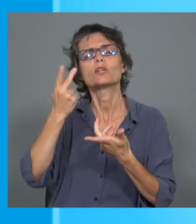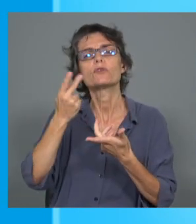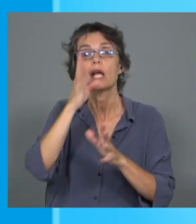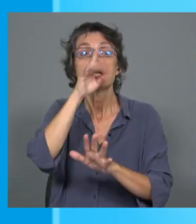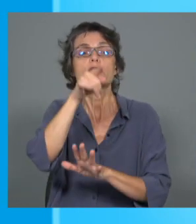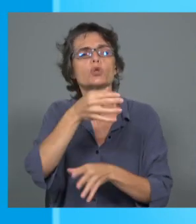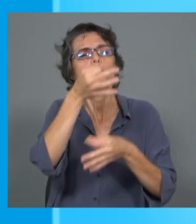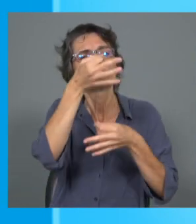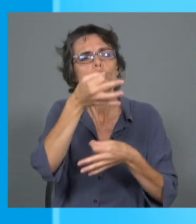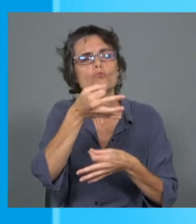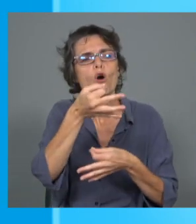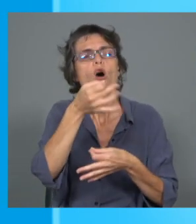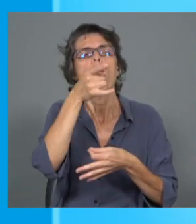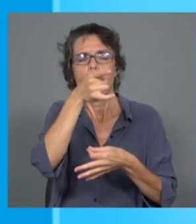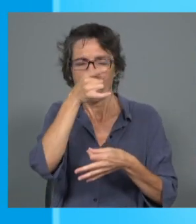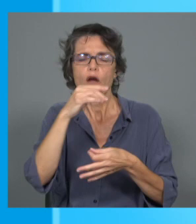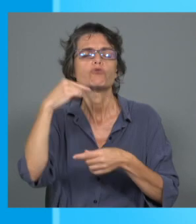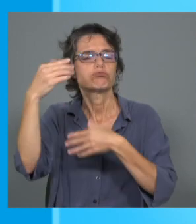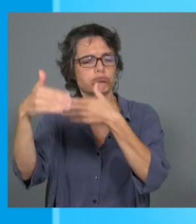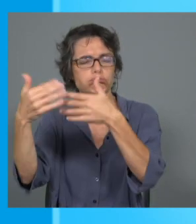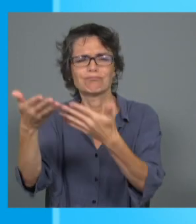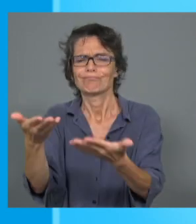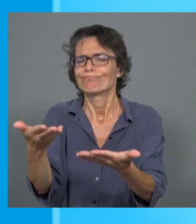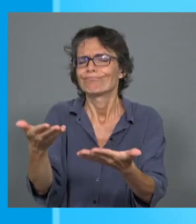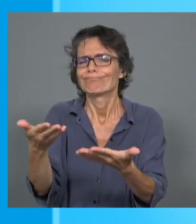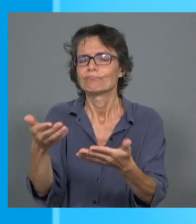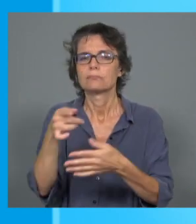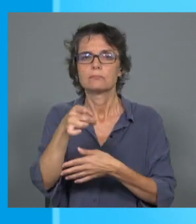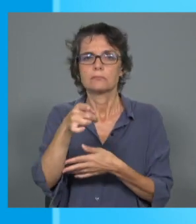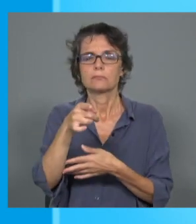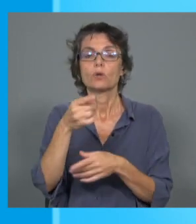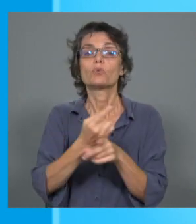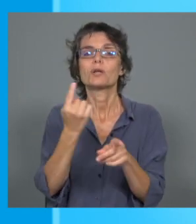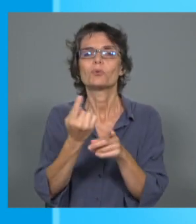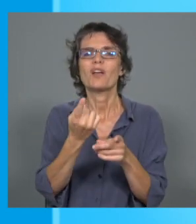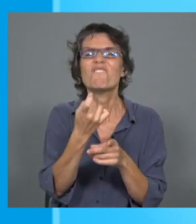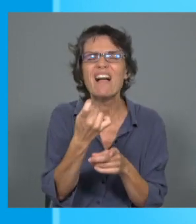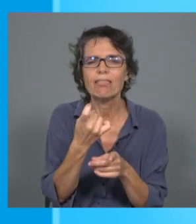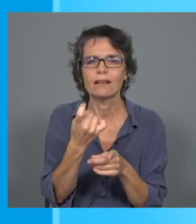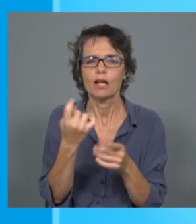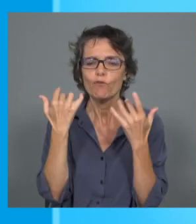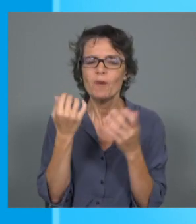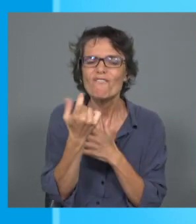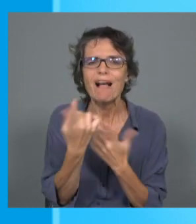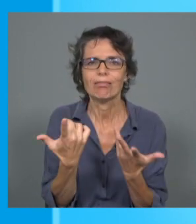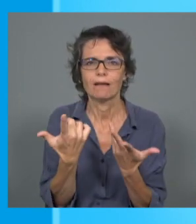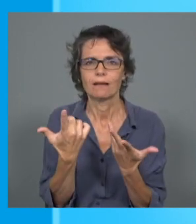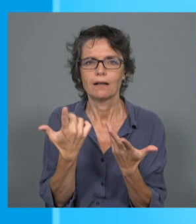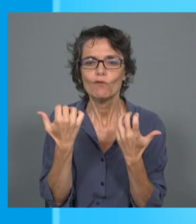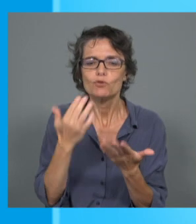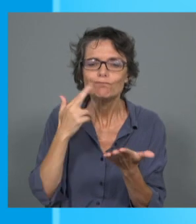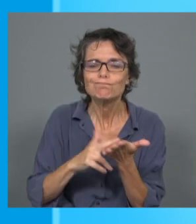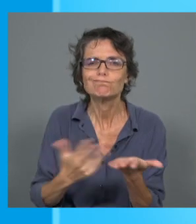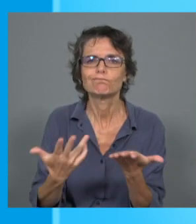isto. Quer dizer, e isso acontece, a meu ver, porque há um espaço vazio. A natureza humana, não é só a natureza, é a